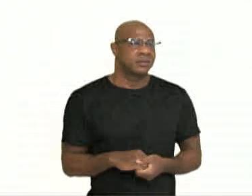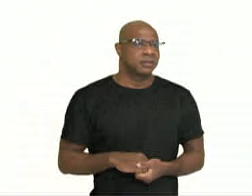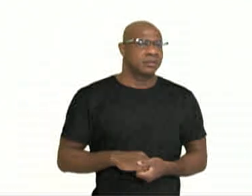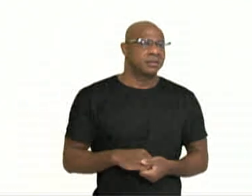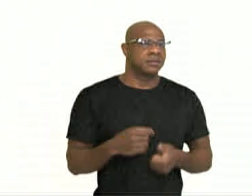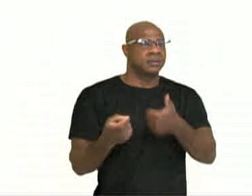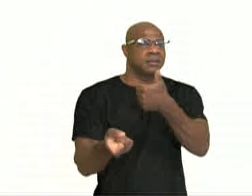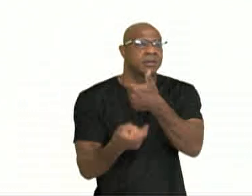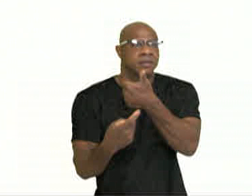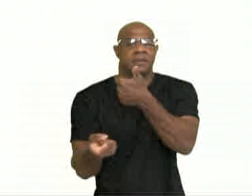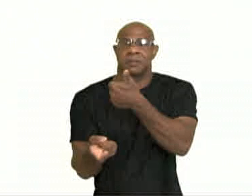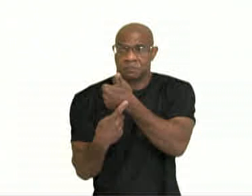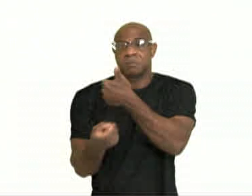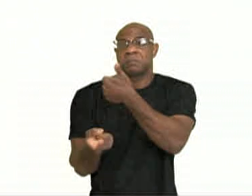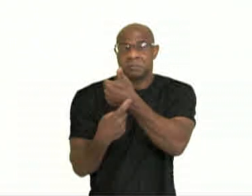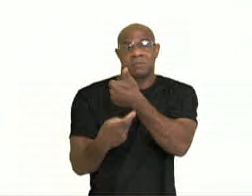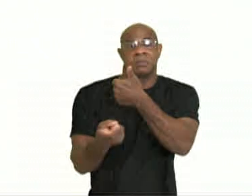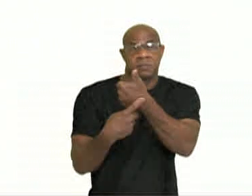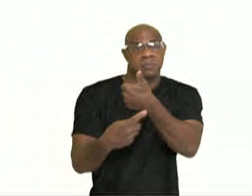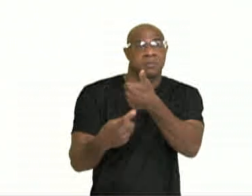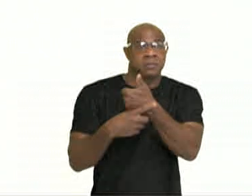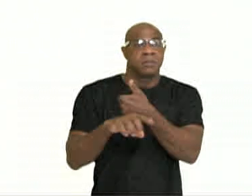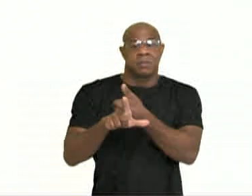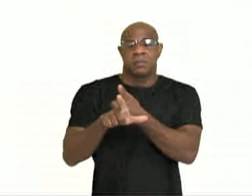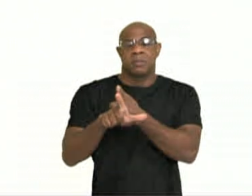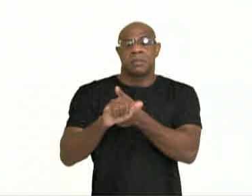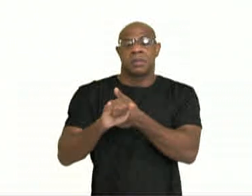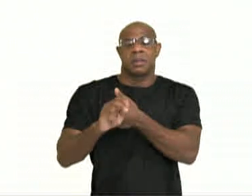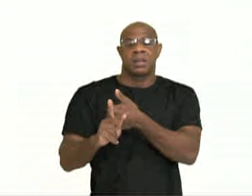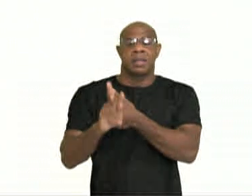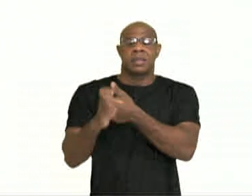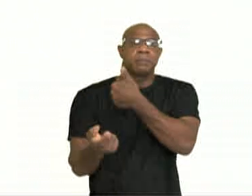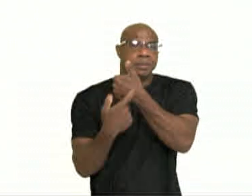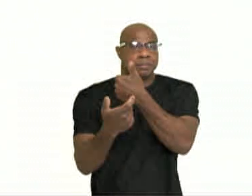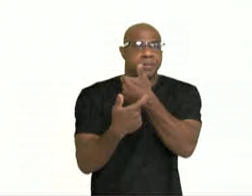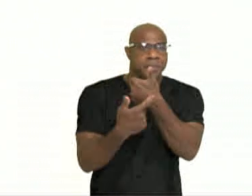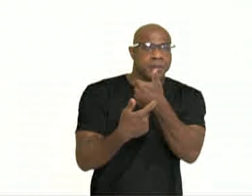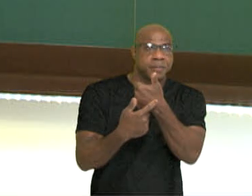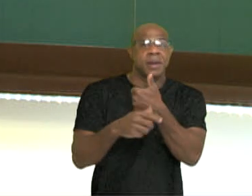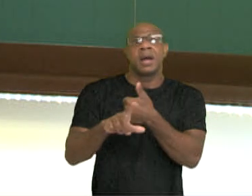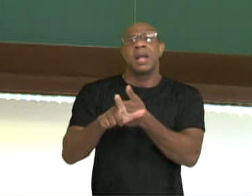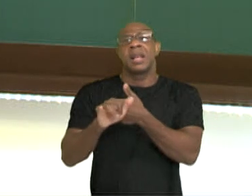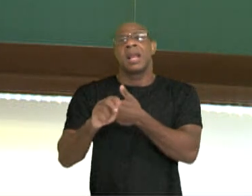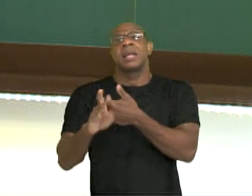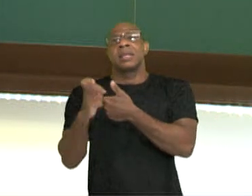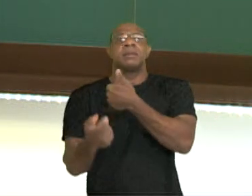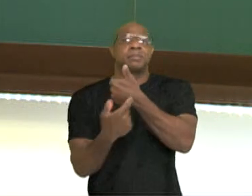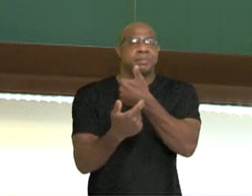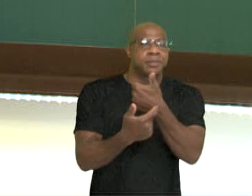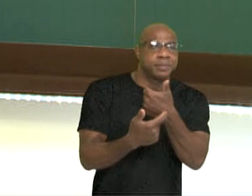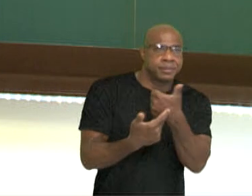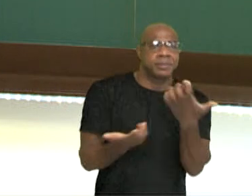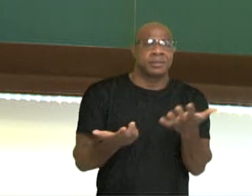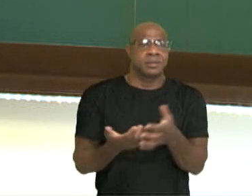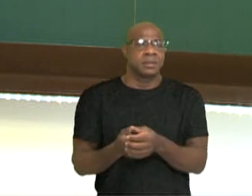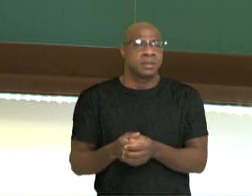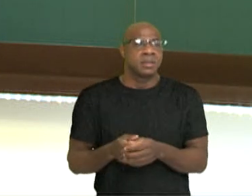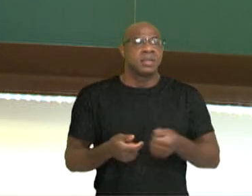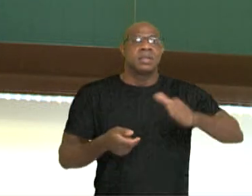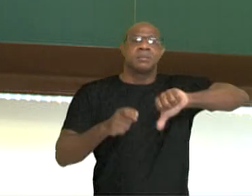gente chama like, que é o joinha, eu gostei. E o que eu observo? Às vezes eu estou passando por uma